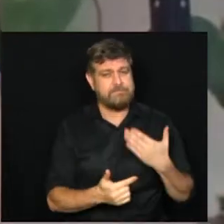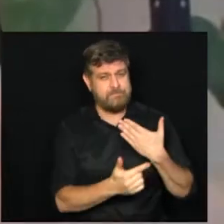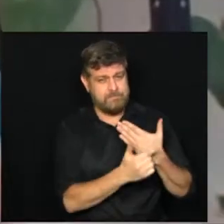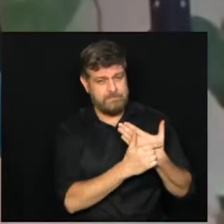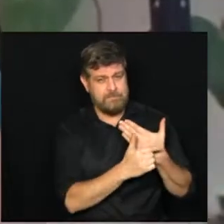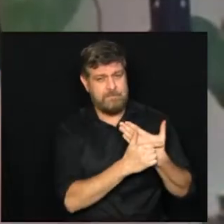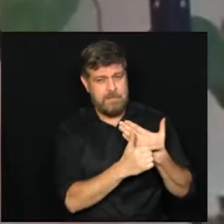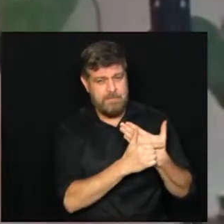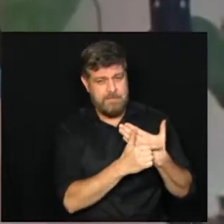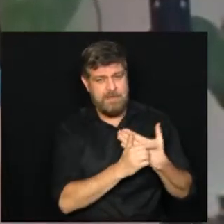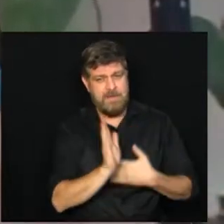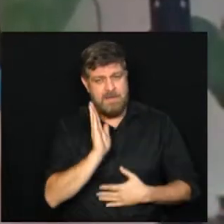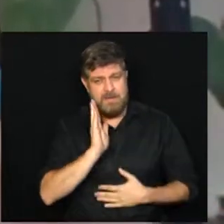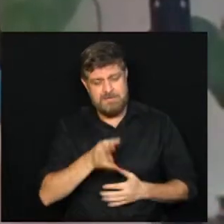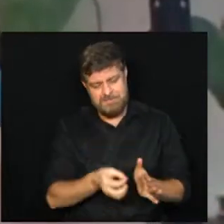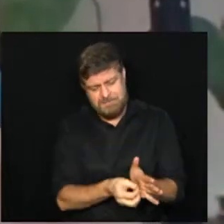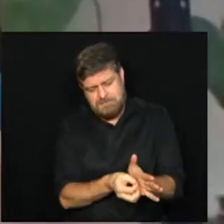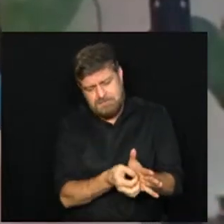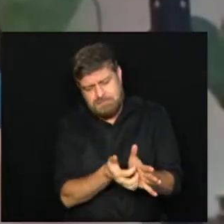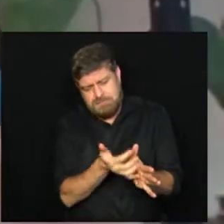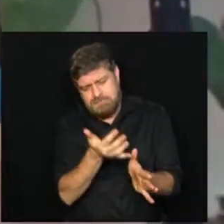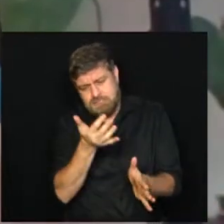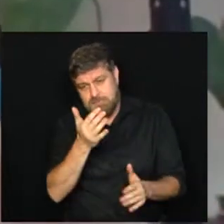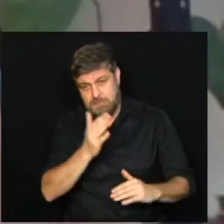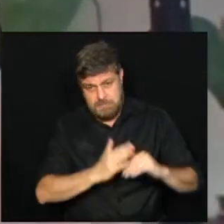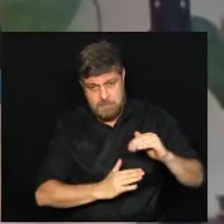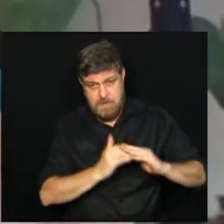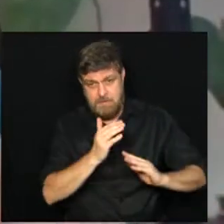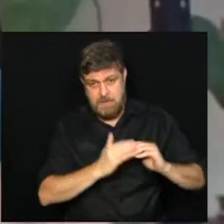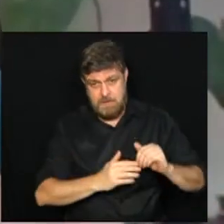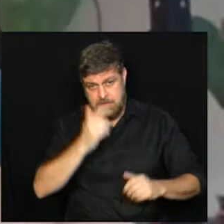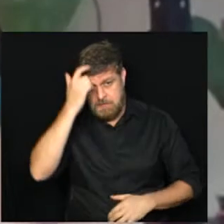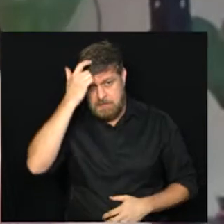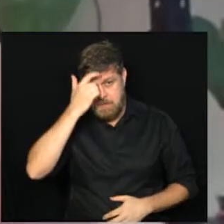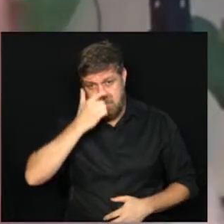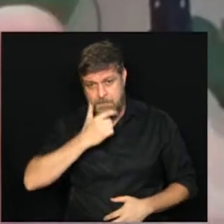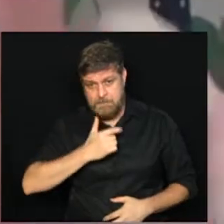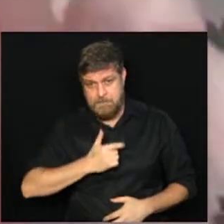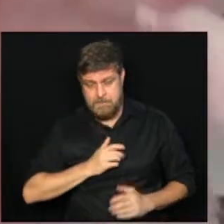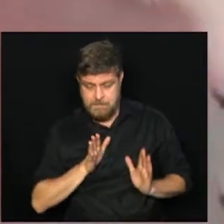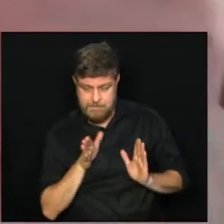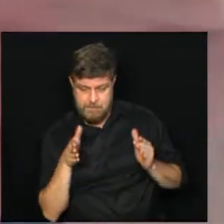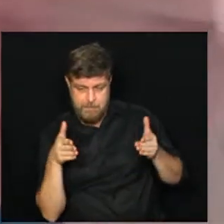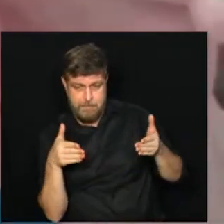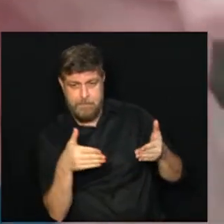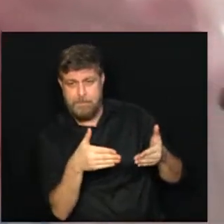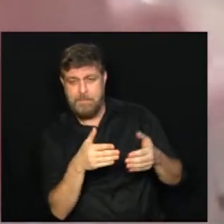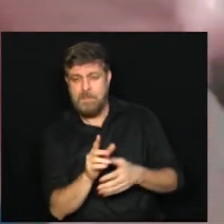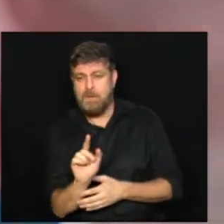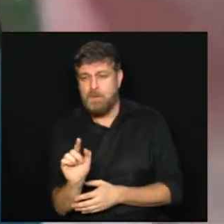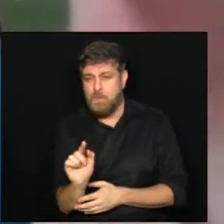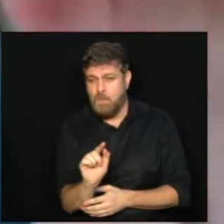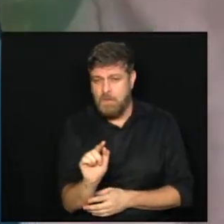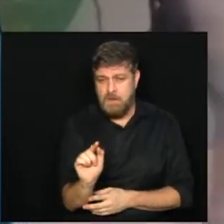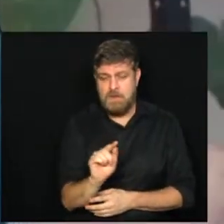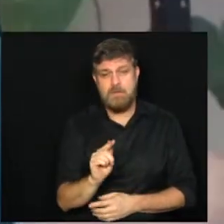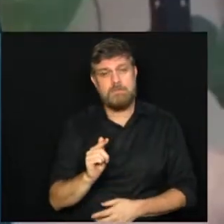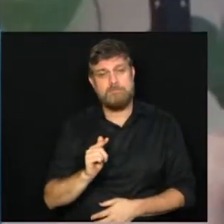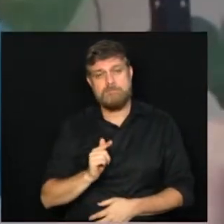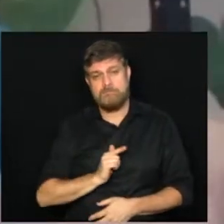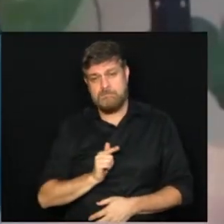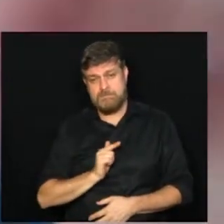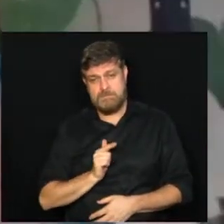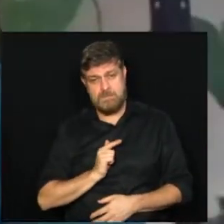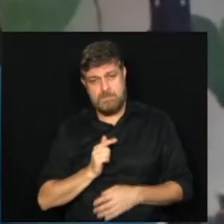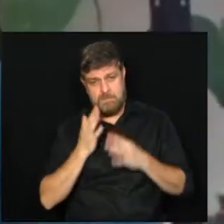nas várias atividades aqui nós procuramos destacar que, embora tenhamos assim um